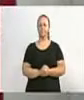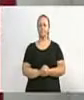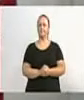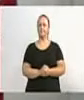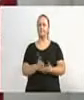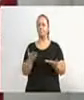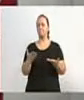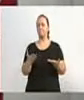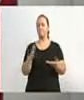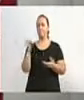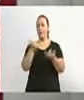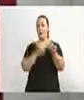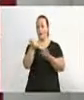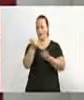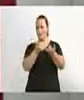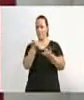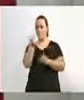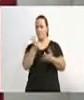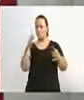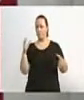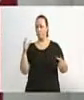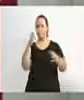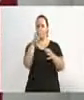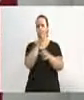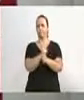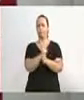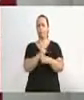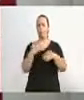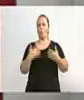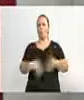os dados que nos foram informados, foi o maior da história.